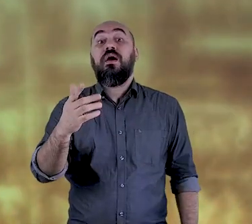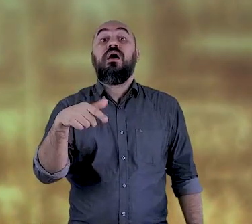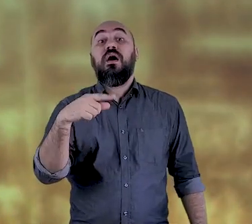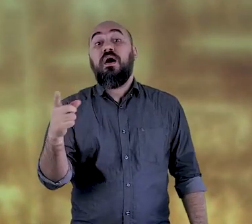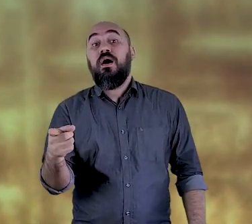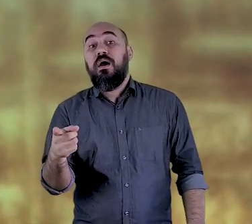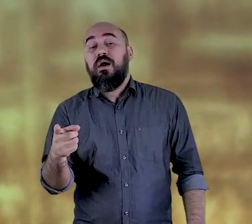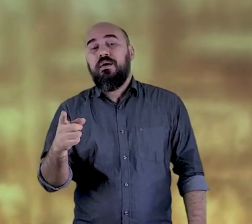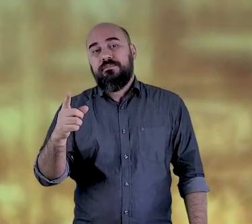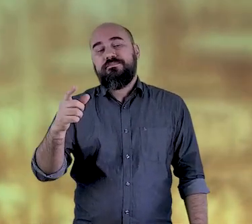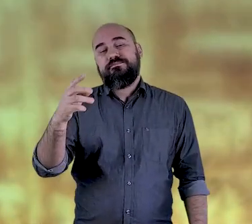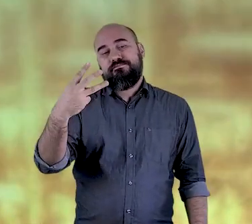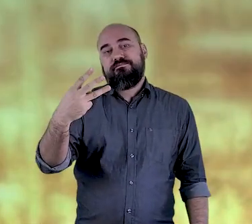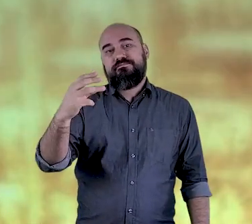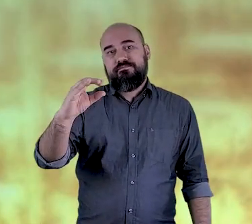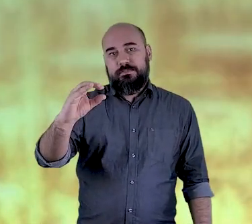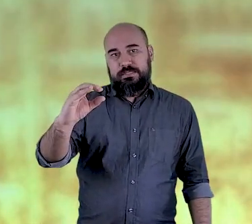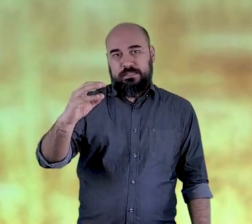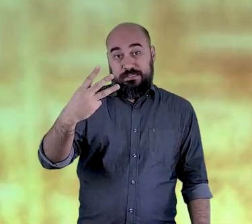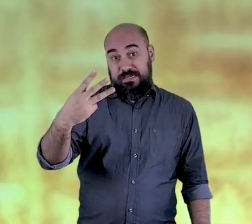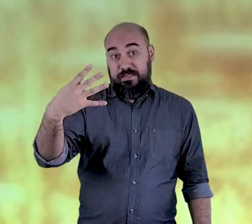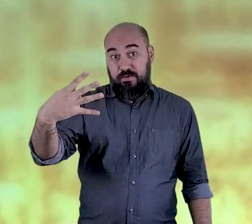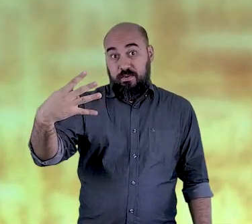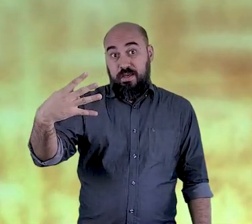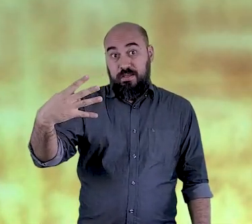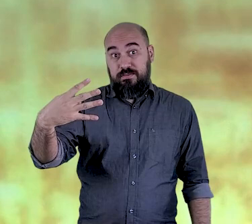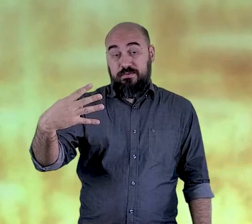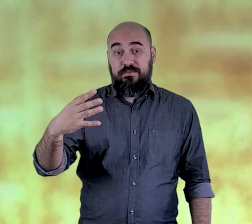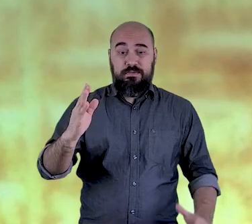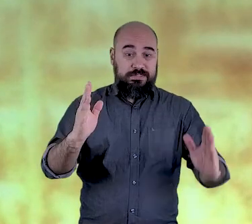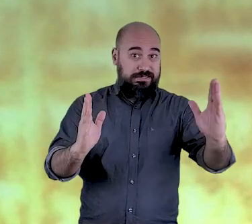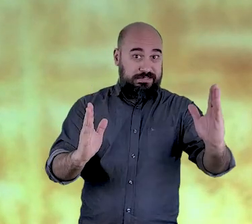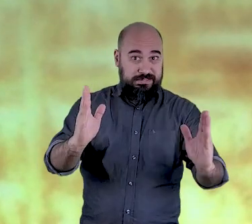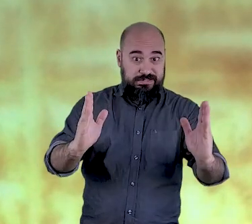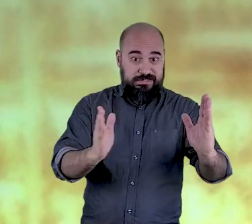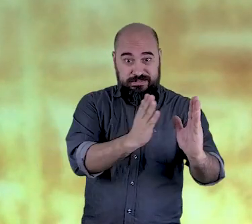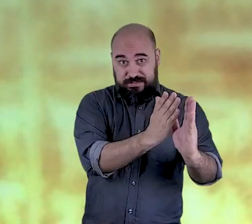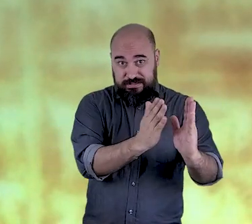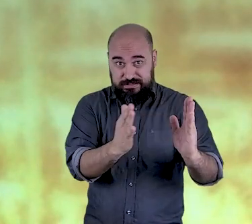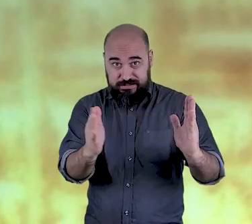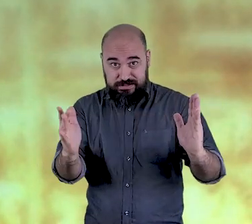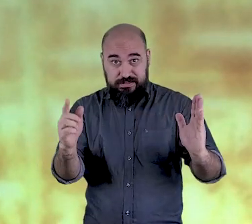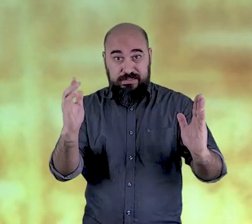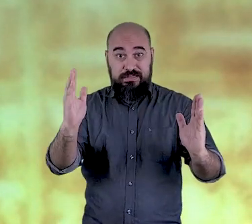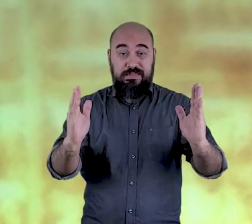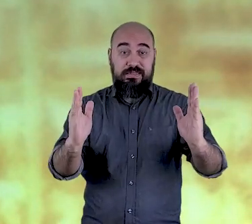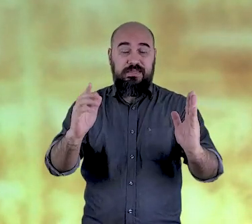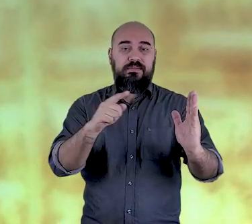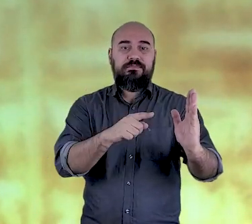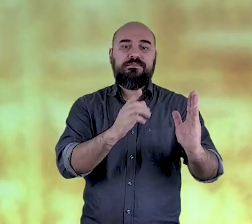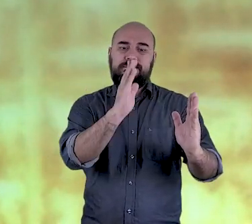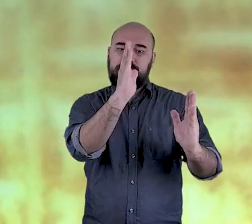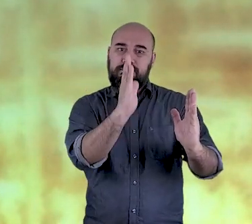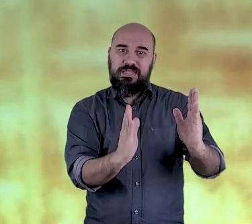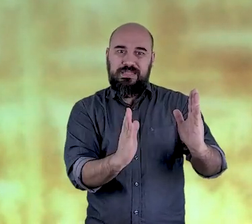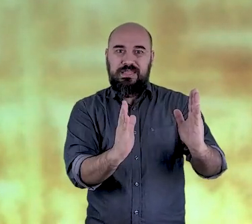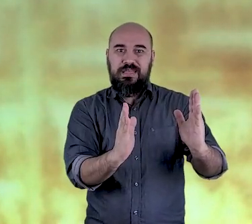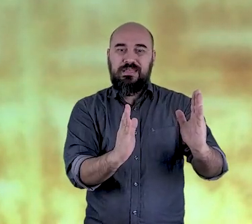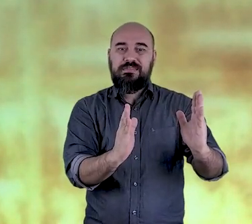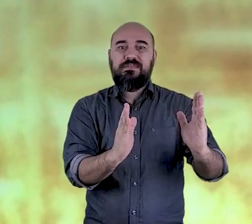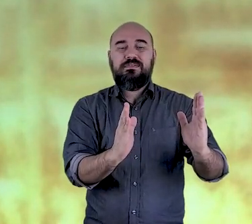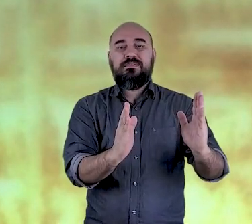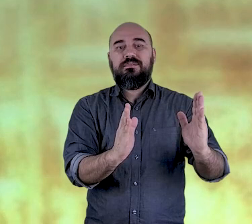chegaríamos ao ano 34 no meio desse período a Bíblia diz que na metade da semana